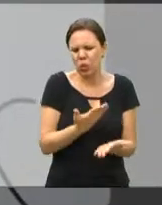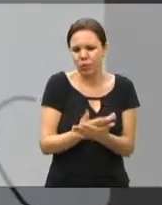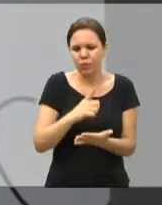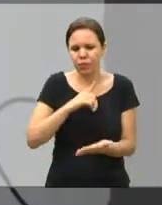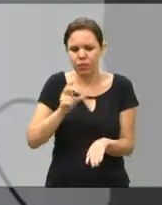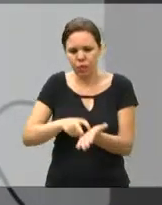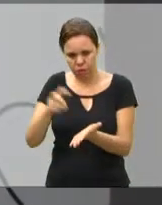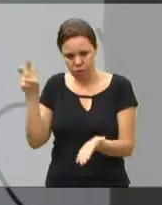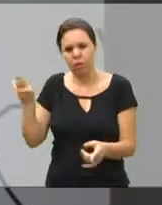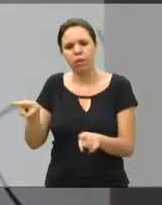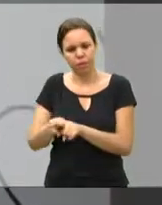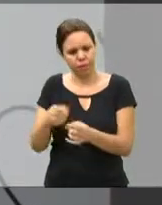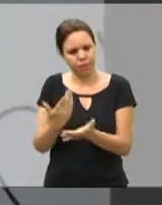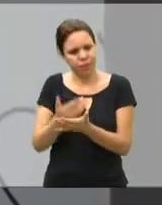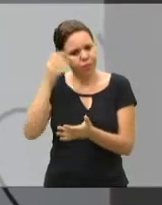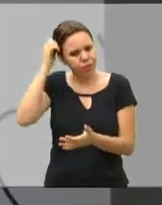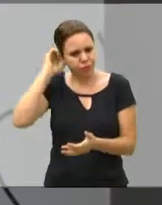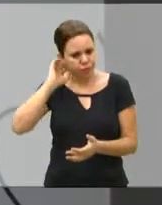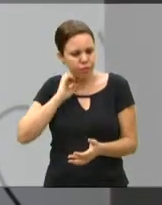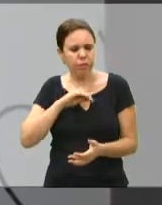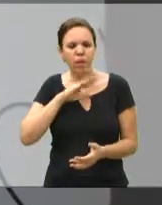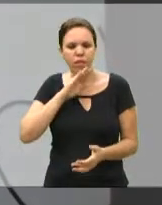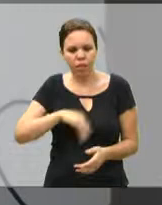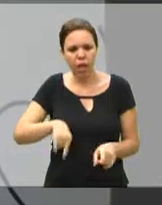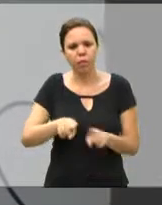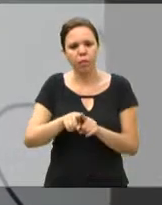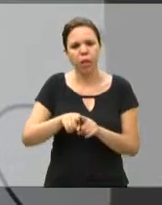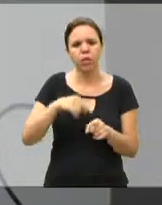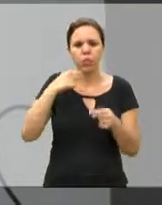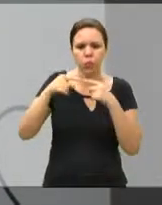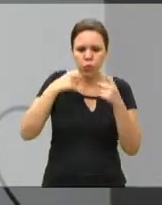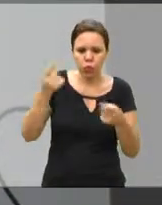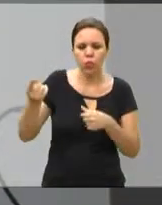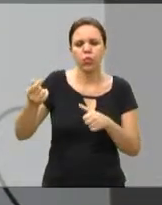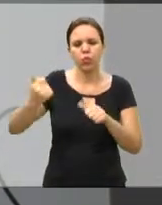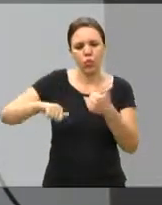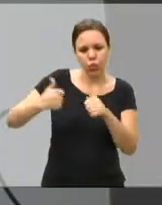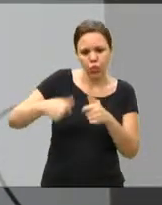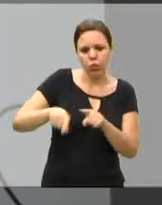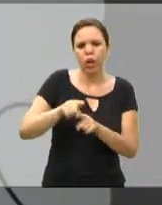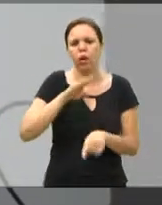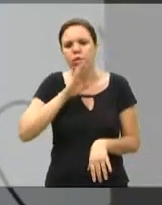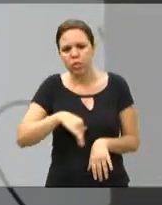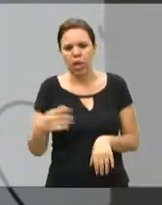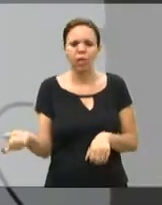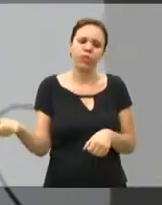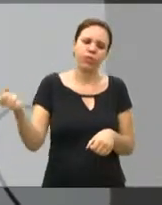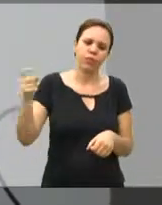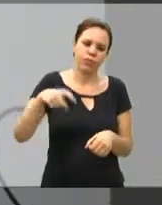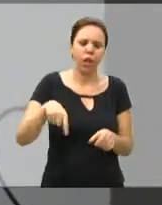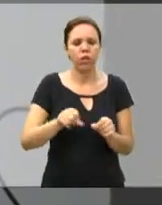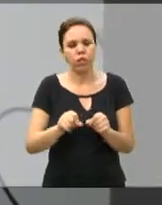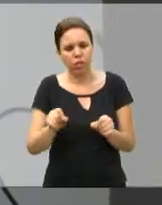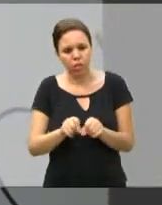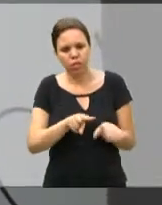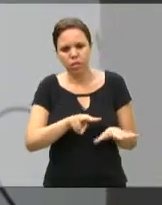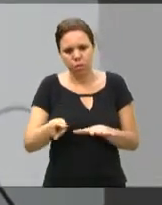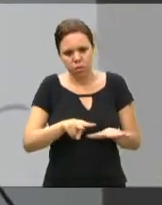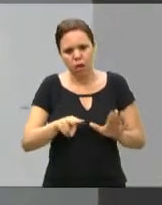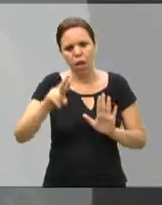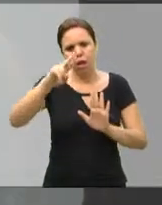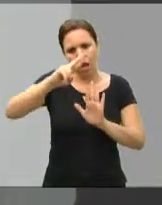de manhã, né? E de tarde em plantão. De vez em quando tem aula tarde também, a gente vem, redação, toda